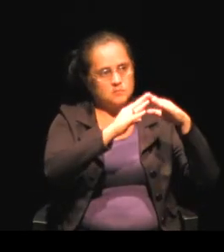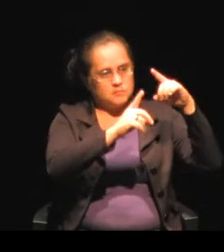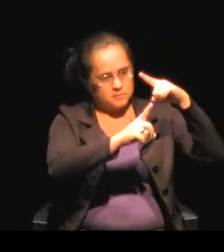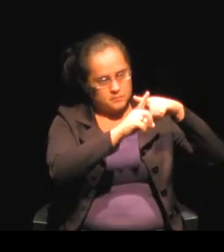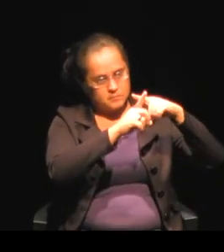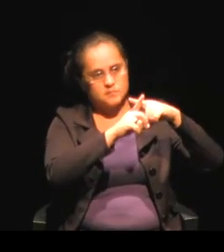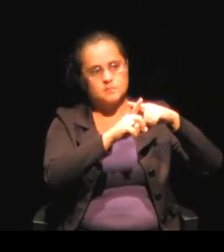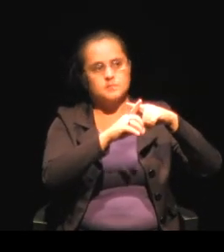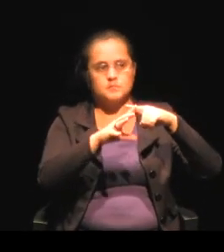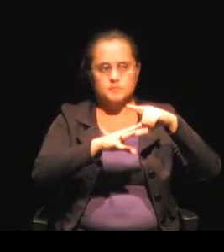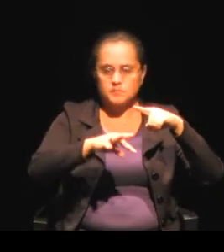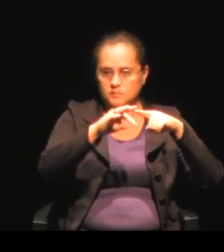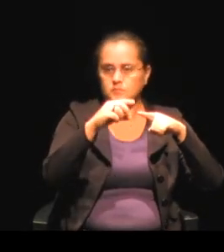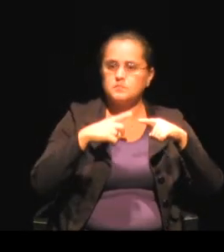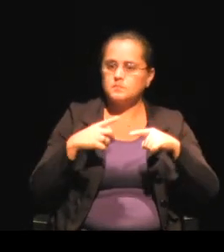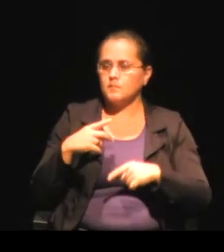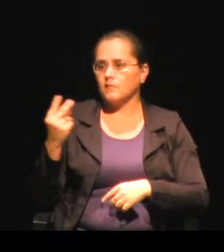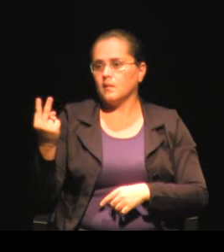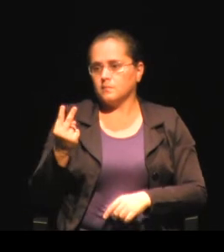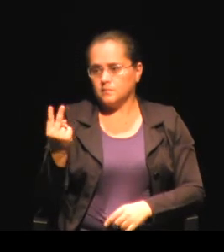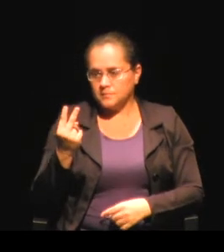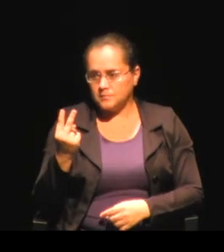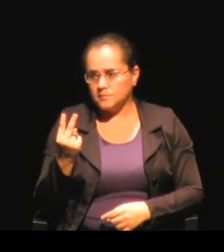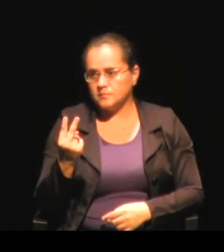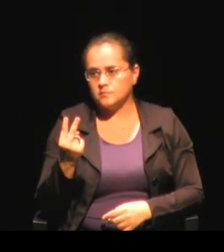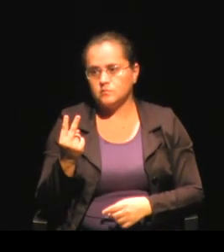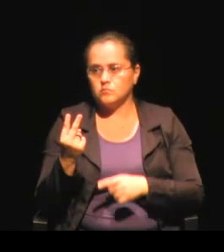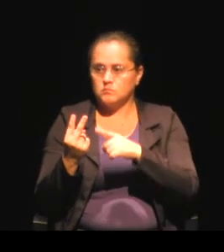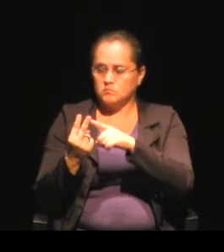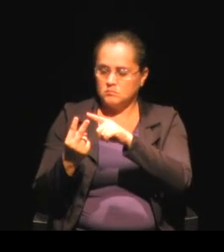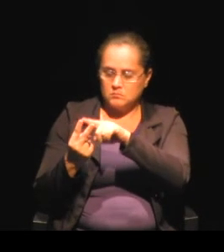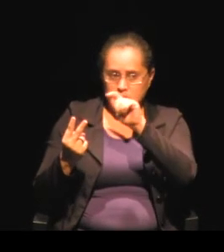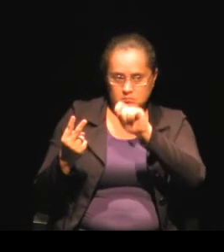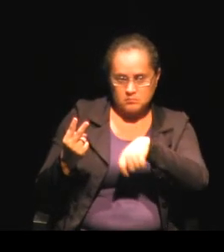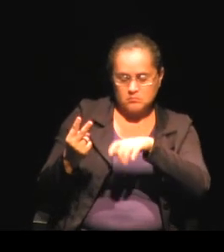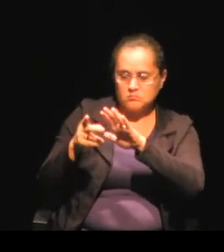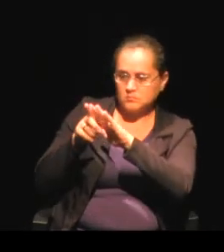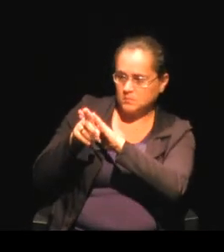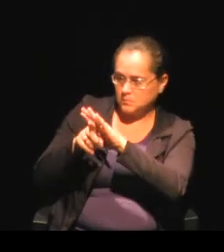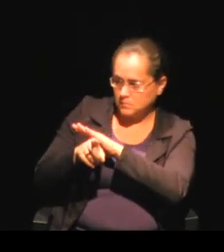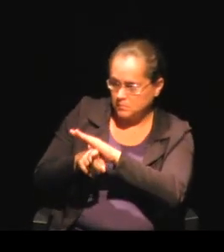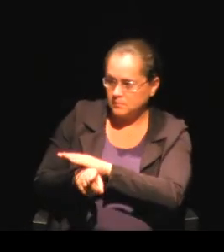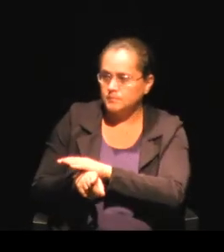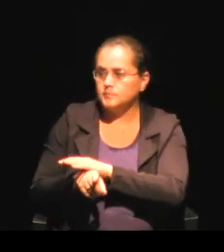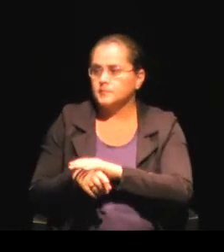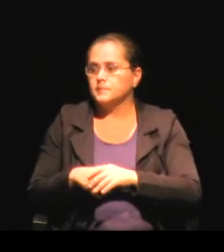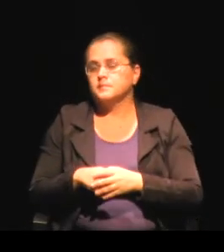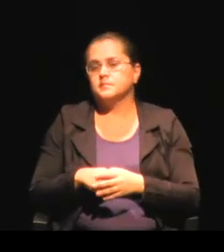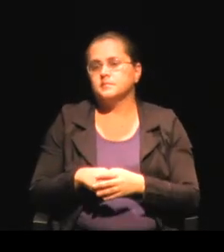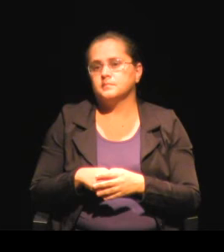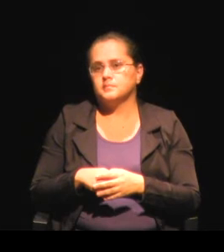vocês se lembram, o Tratado de Tordesilhas, essas terras a leste eram de Portugal e a oeste era uma coisa abstrata, uma